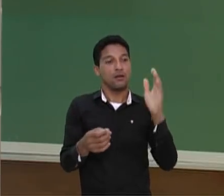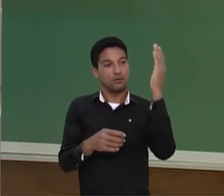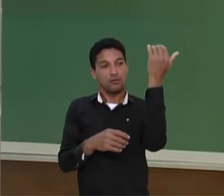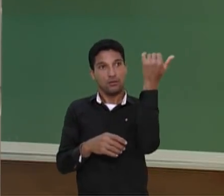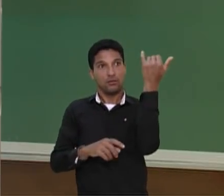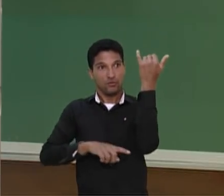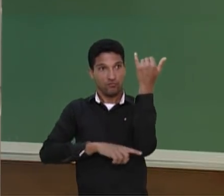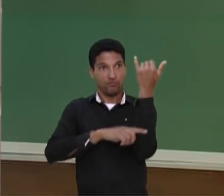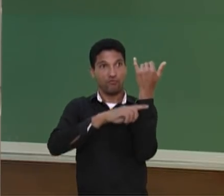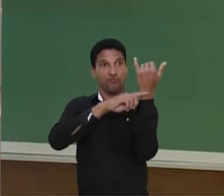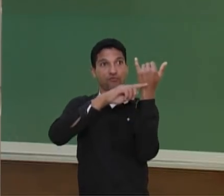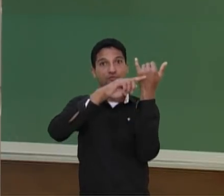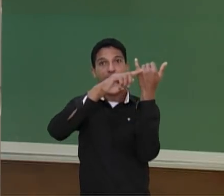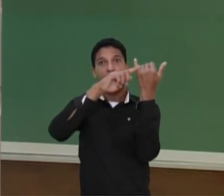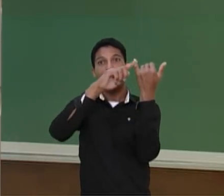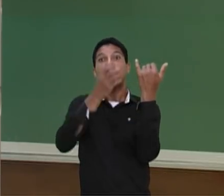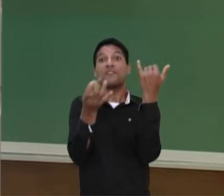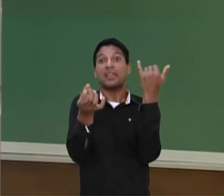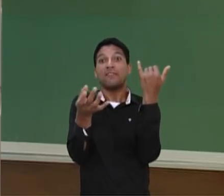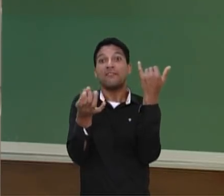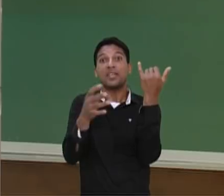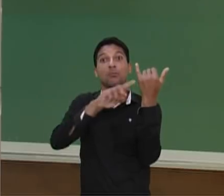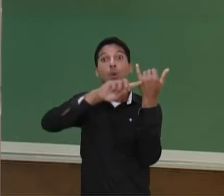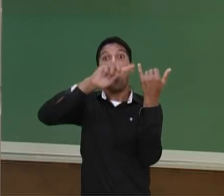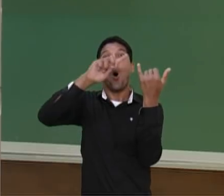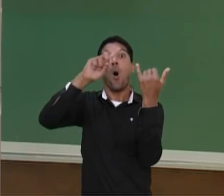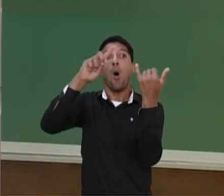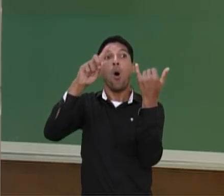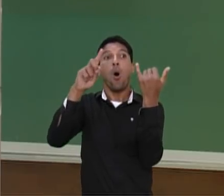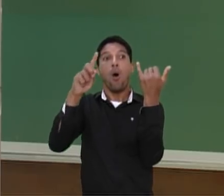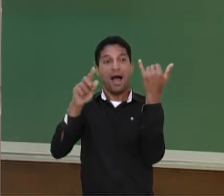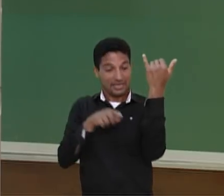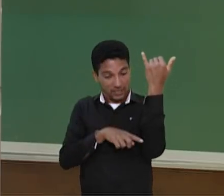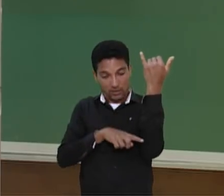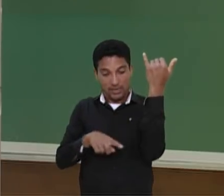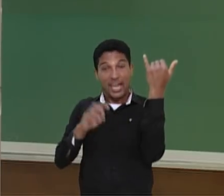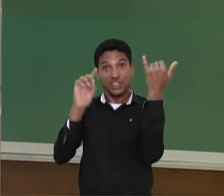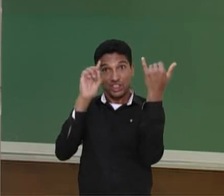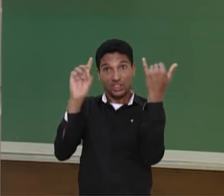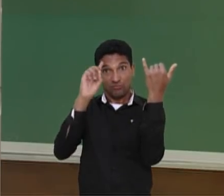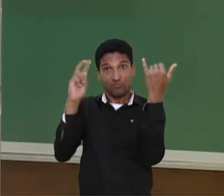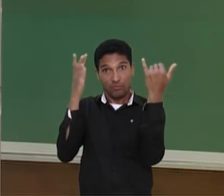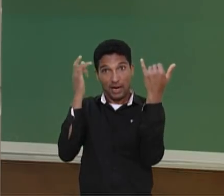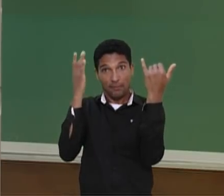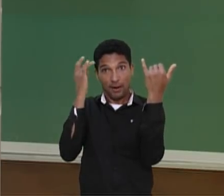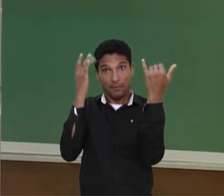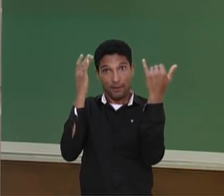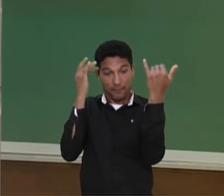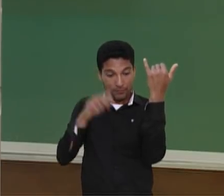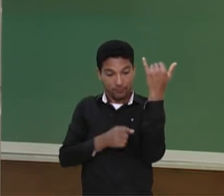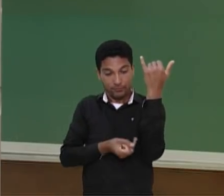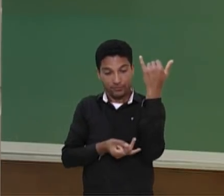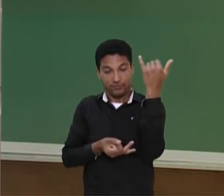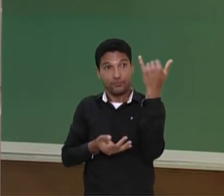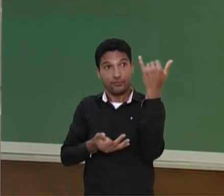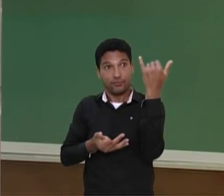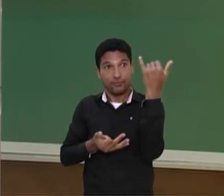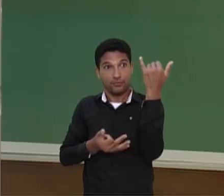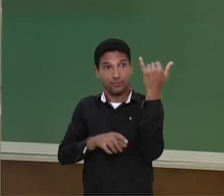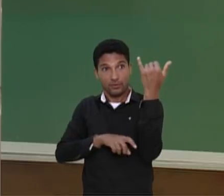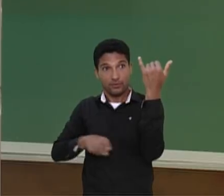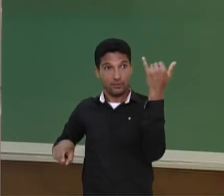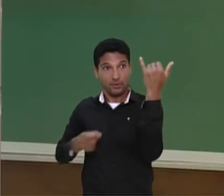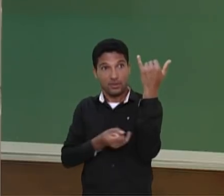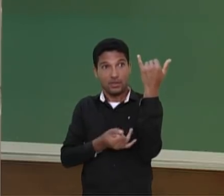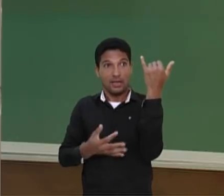baixo tá passando os dias passando uns dias aqui aí que aconteceu quando eu chego aqui em cima aqui em cima eu tenho a quantidade